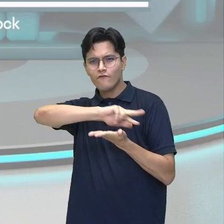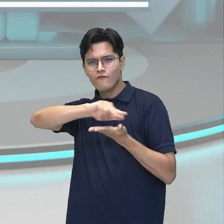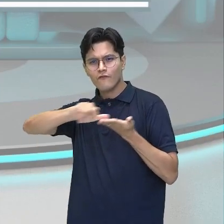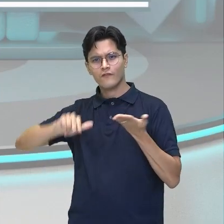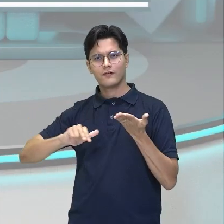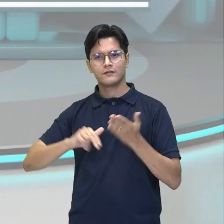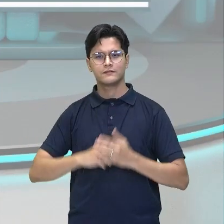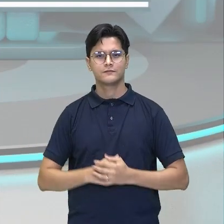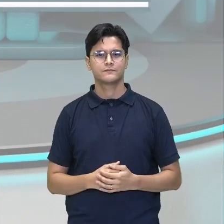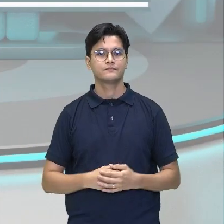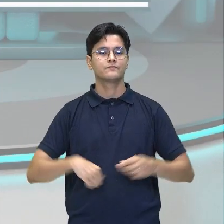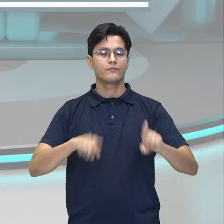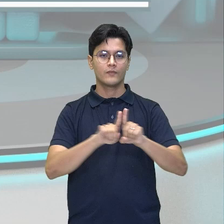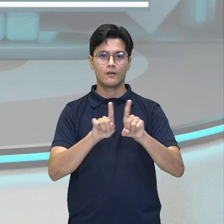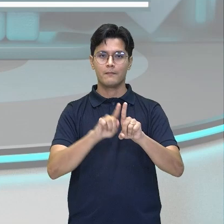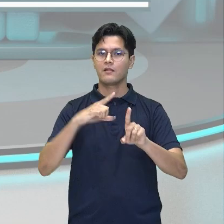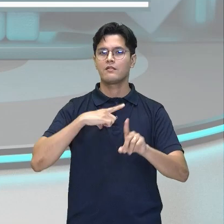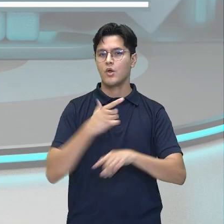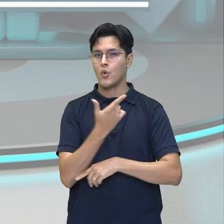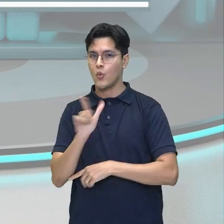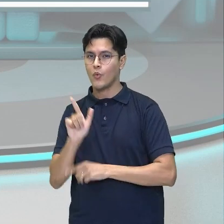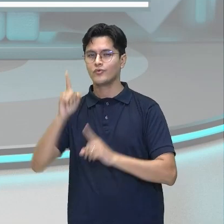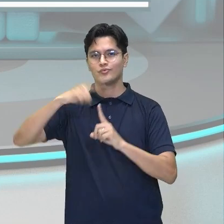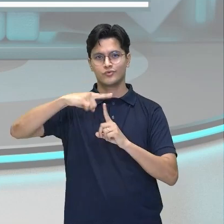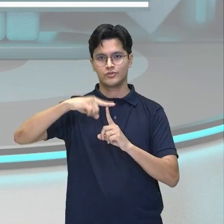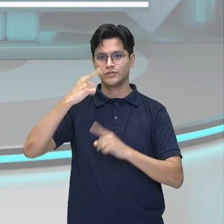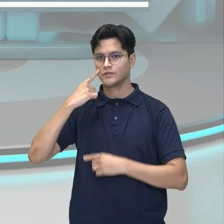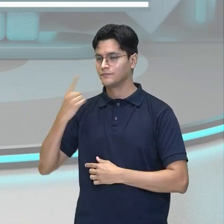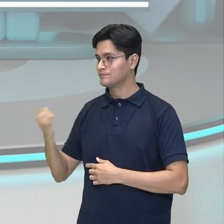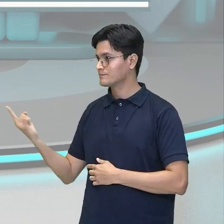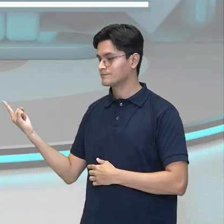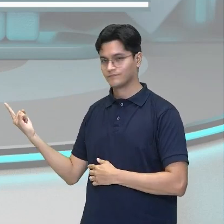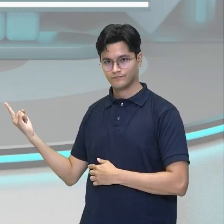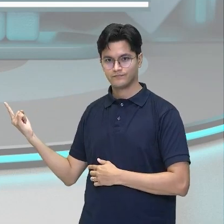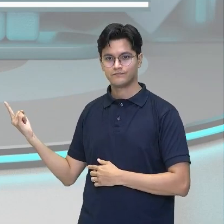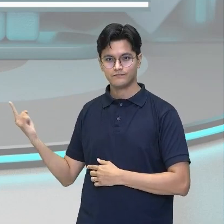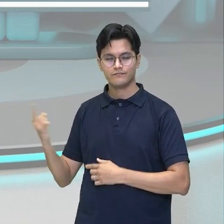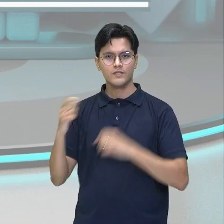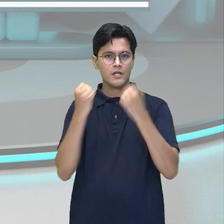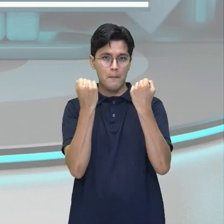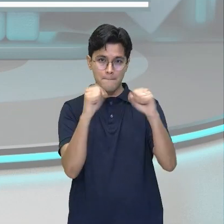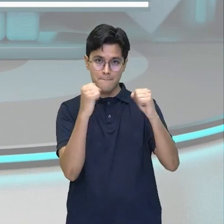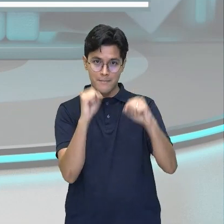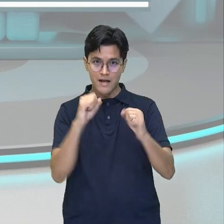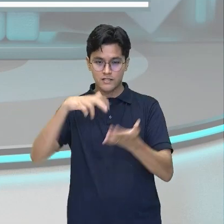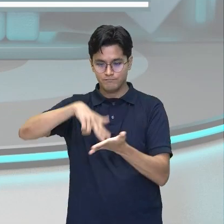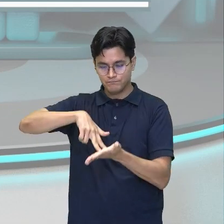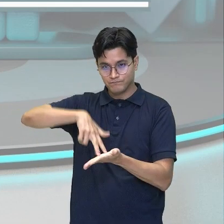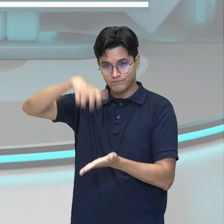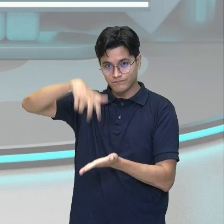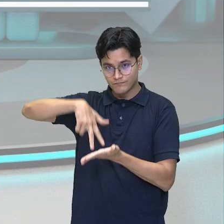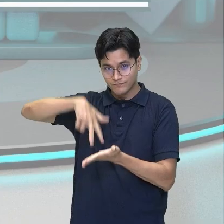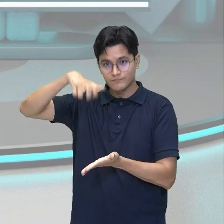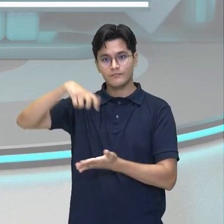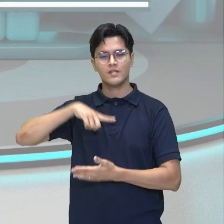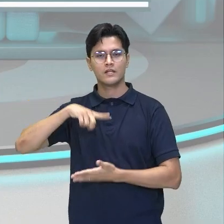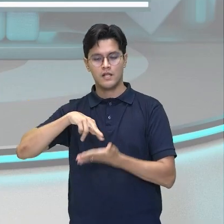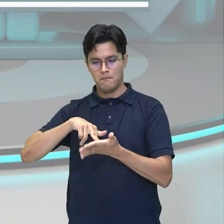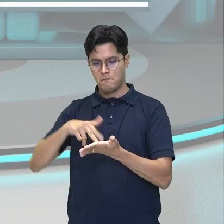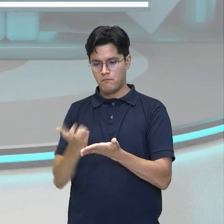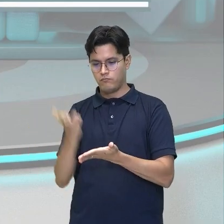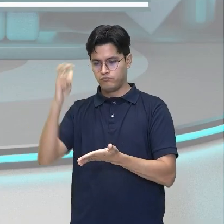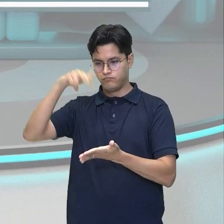Temos também um outro tipo de ginástica, que é a ginástica de trampolim, que é onde vão ser realizados ali saltos, né,